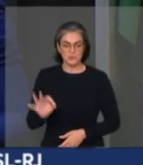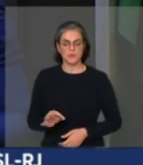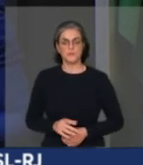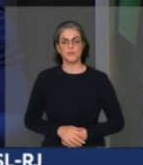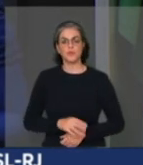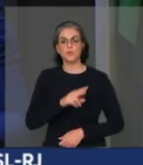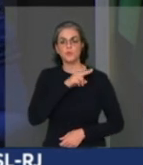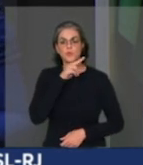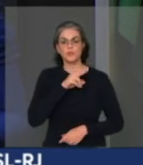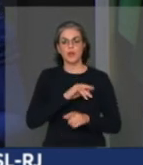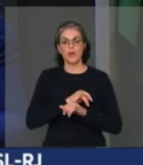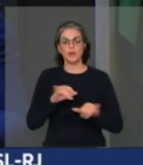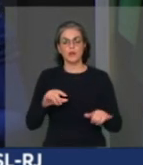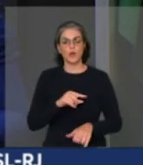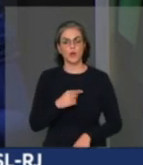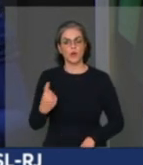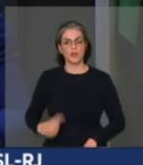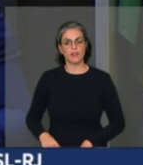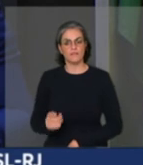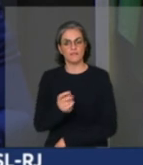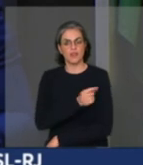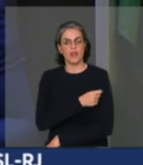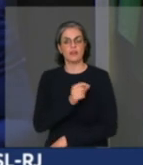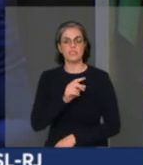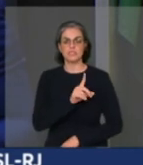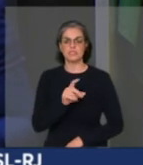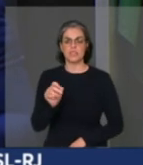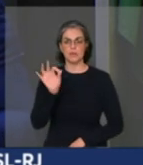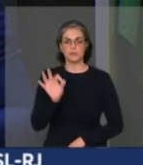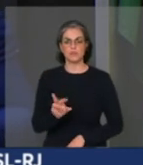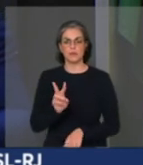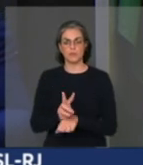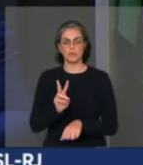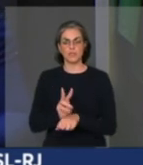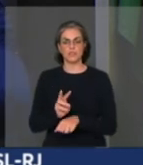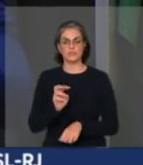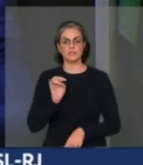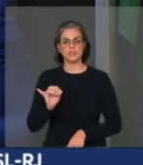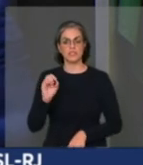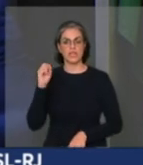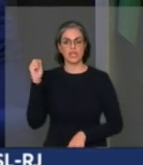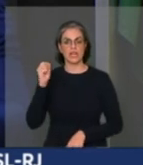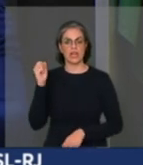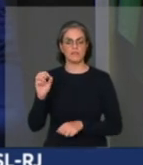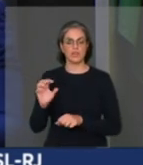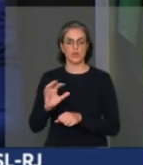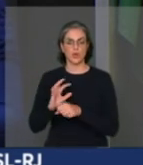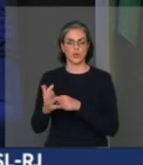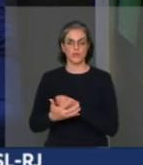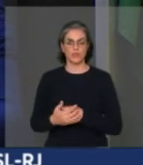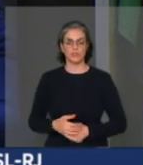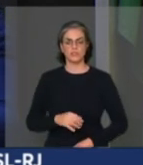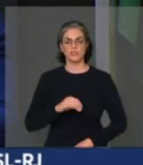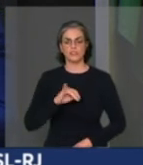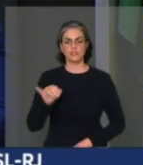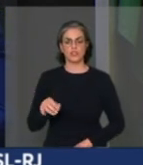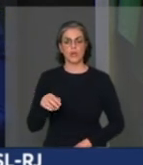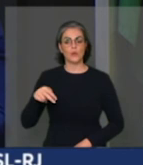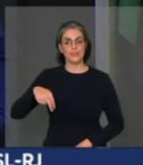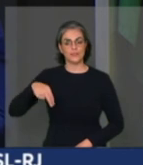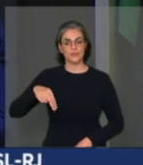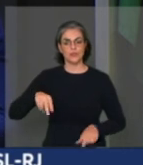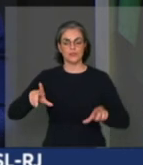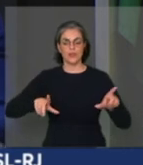se que coroava que tem 100 porcento de proteção contra casos graves de convite Jornal Nacional dia sete de janeiro